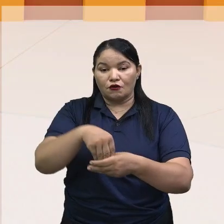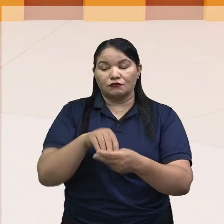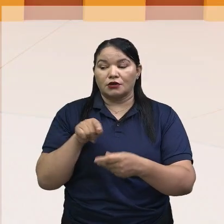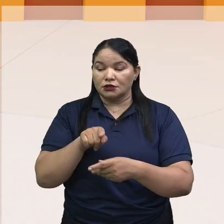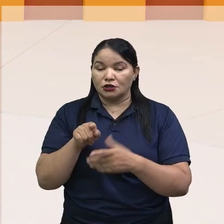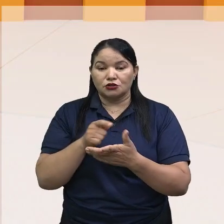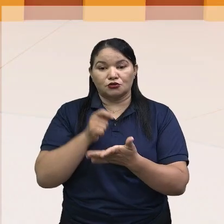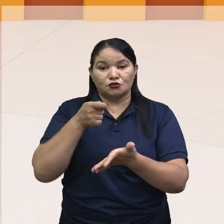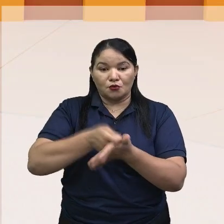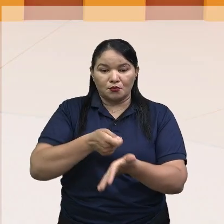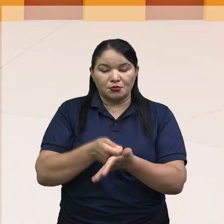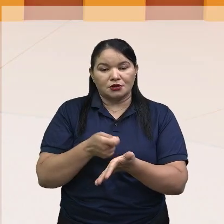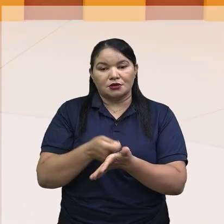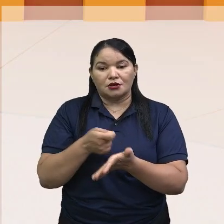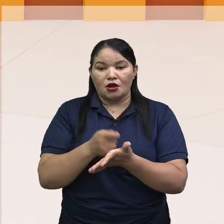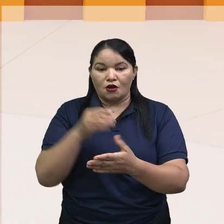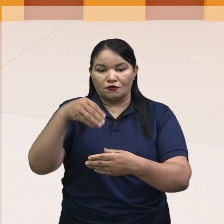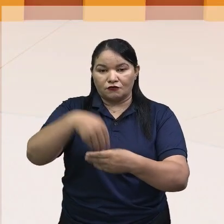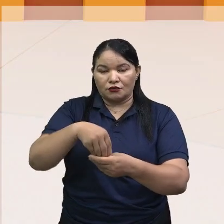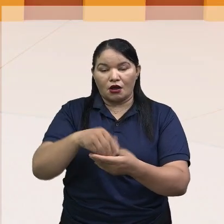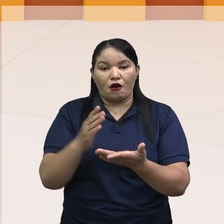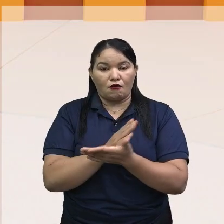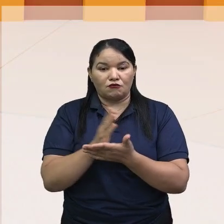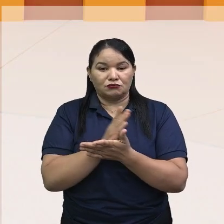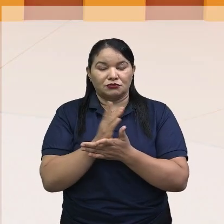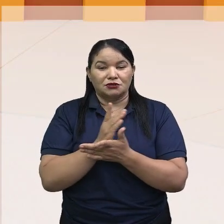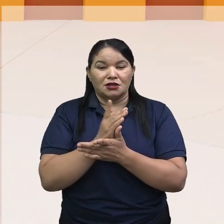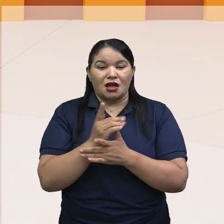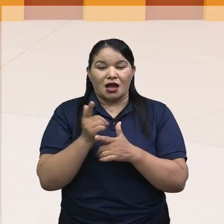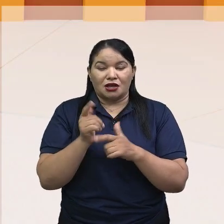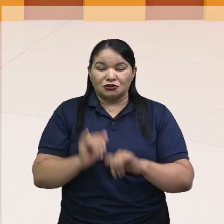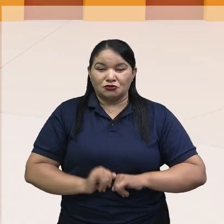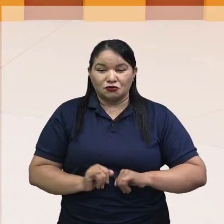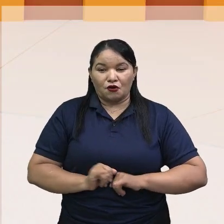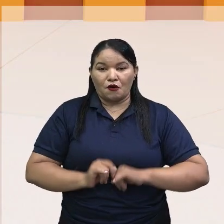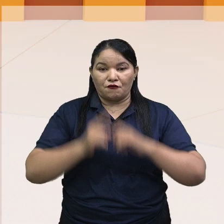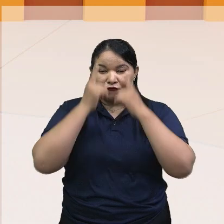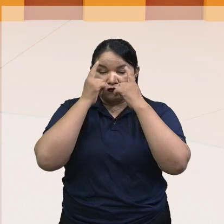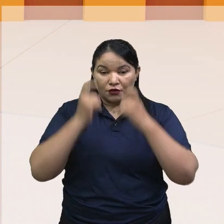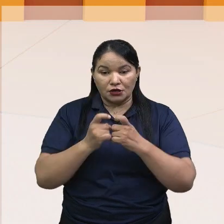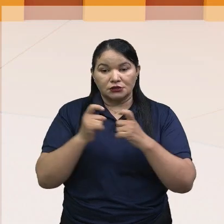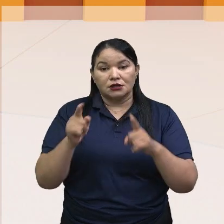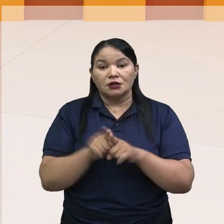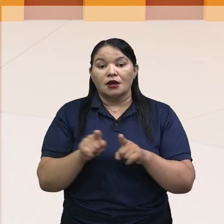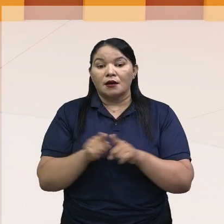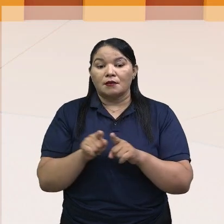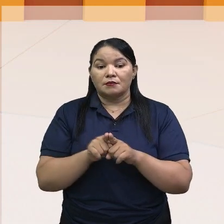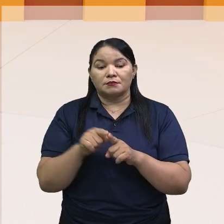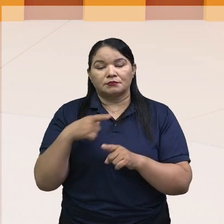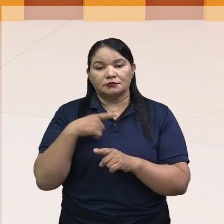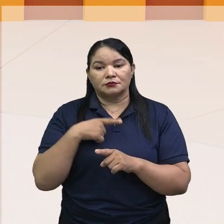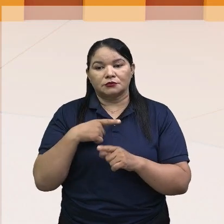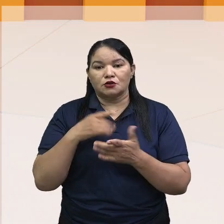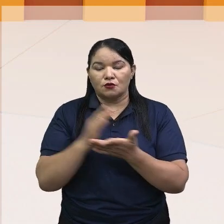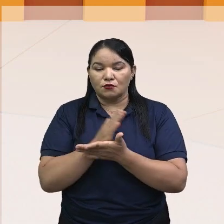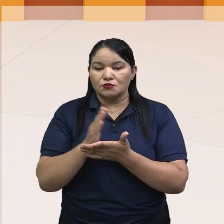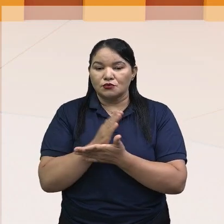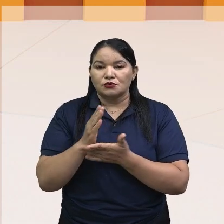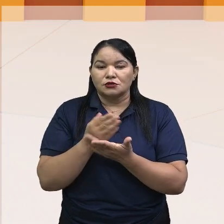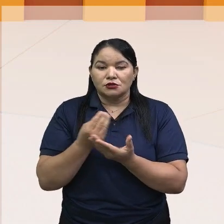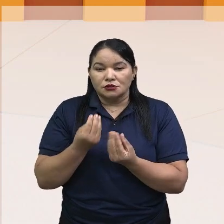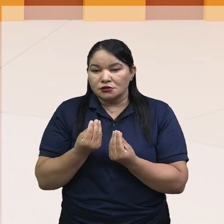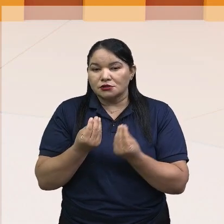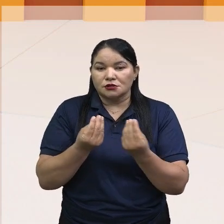obrigados, muitos sofrem de violência, e também existe a barganha, né? À medida que esses coronéis, eles conseguem